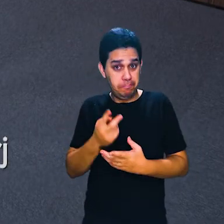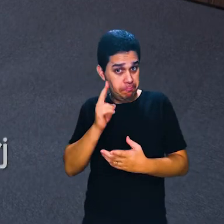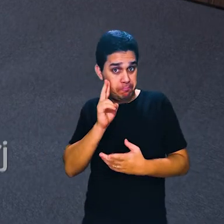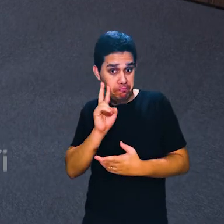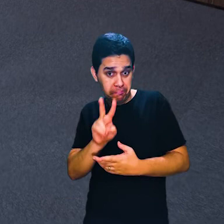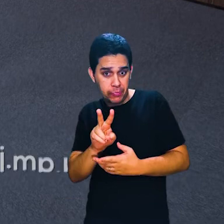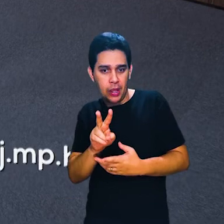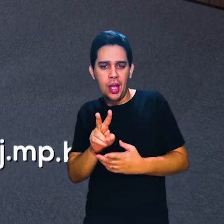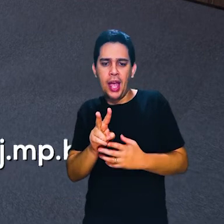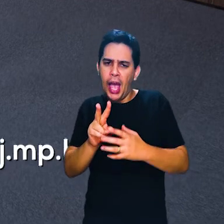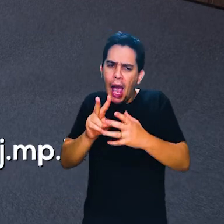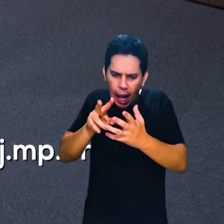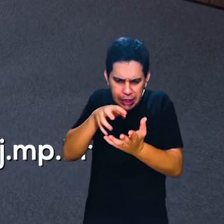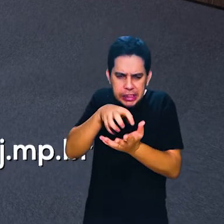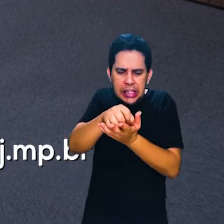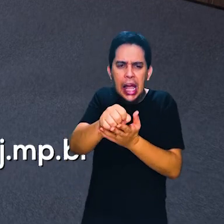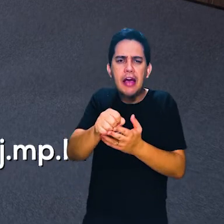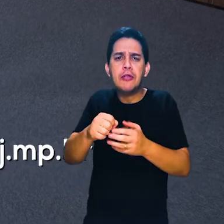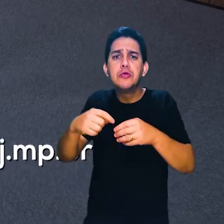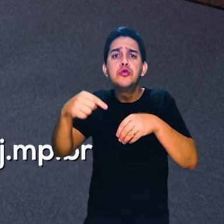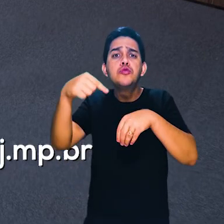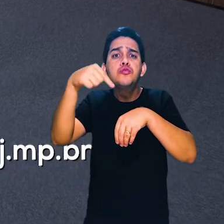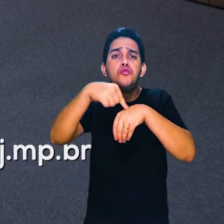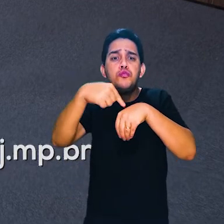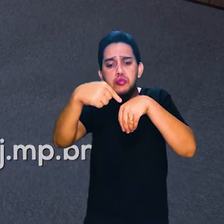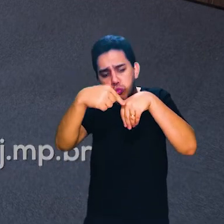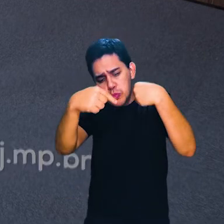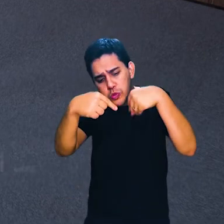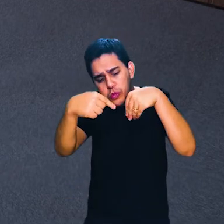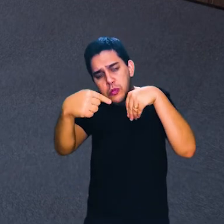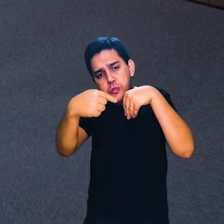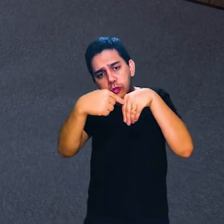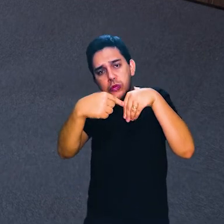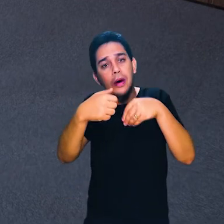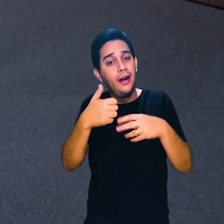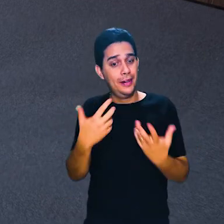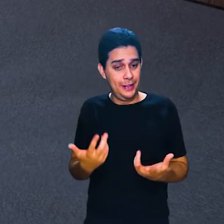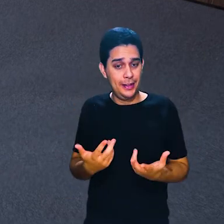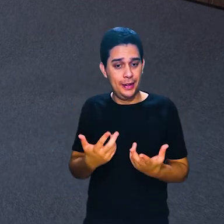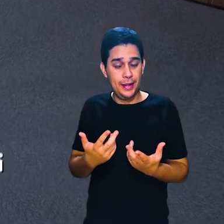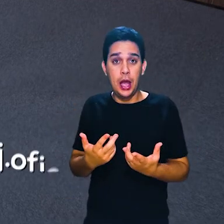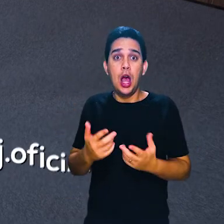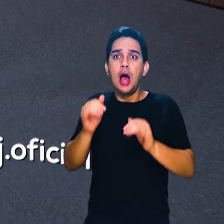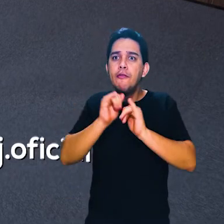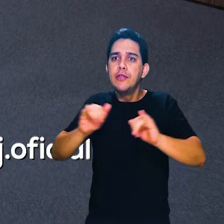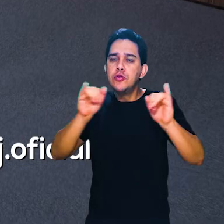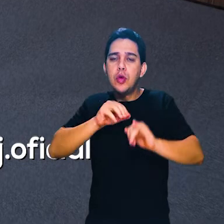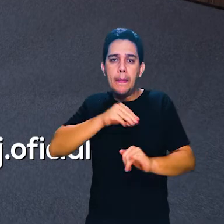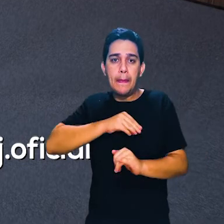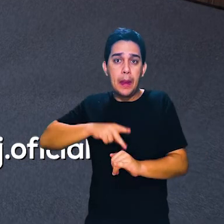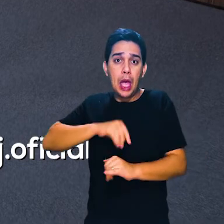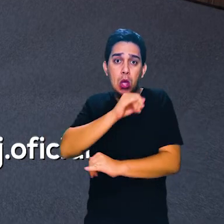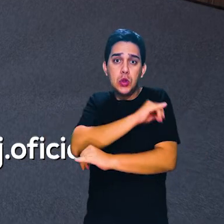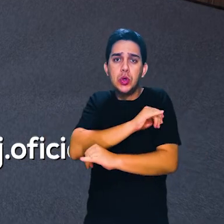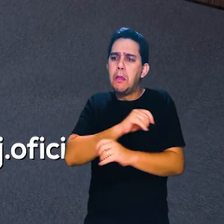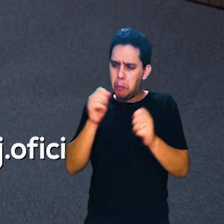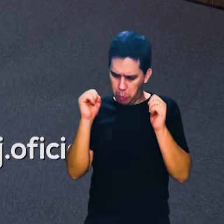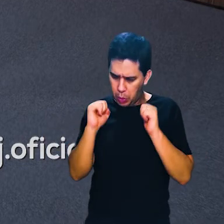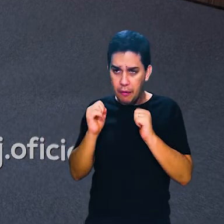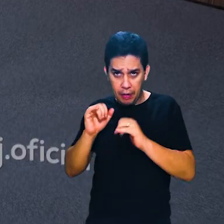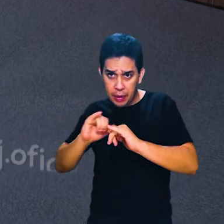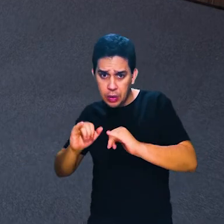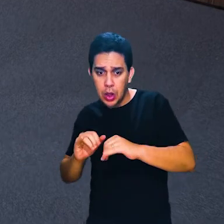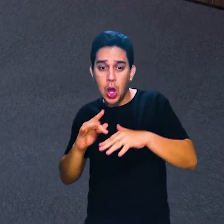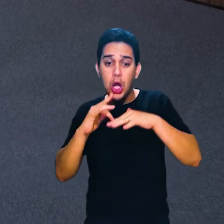conferir, se inscrever e ativar as notificações. Acompanhe as notícias do Ministério Público do Estado do Rio de Janeiro pelas redes sociais que estão aparecendo